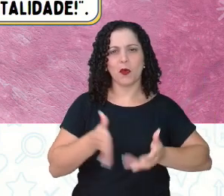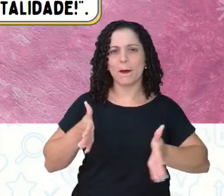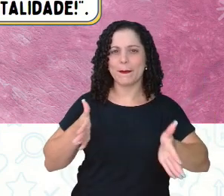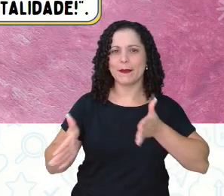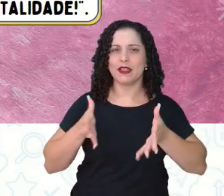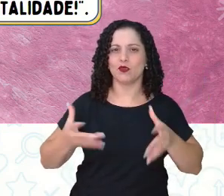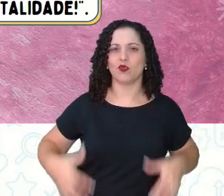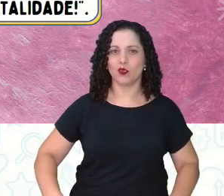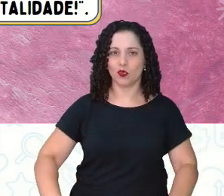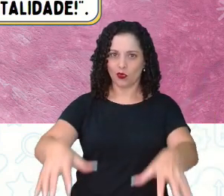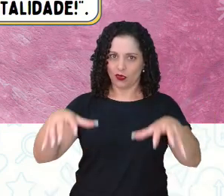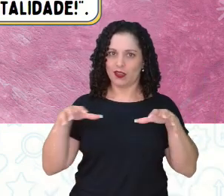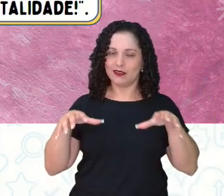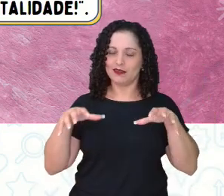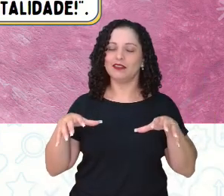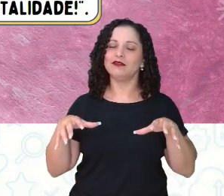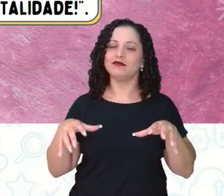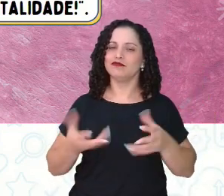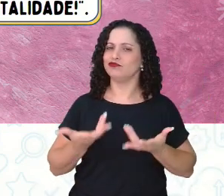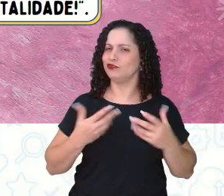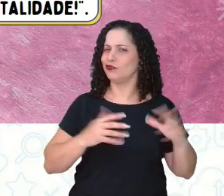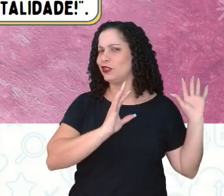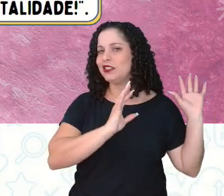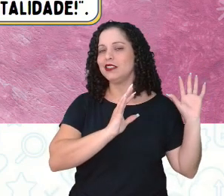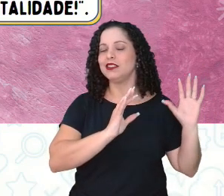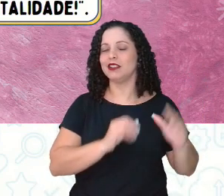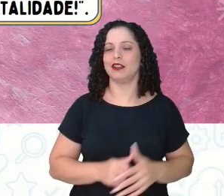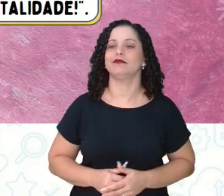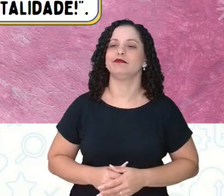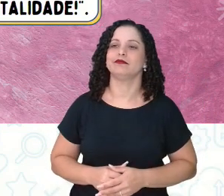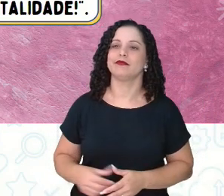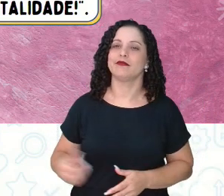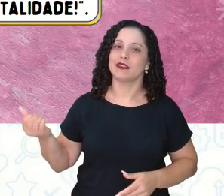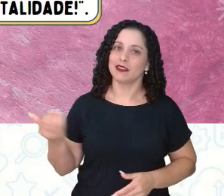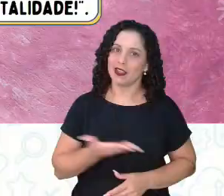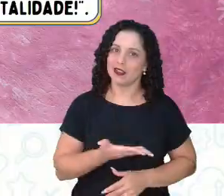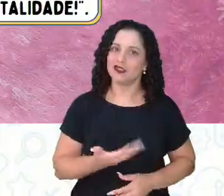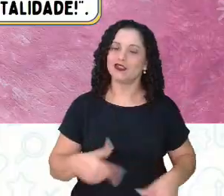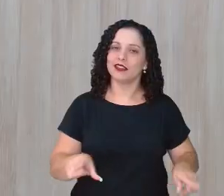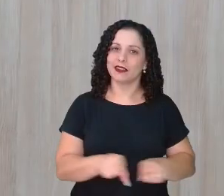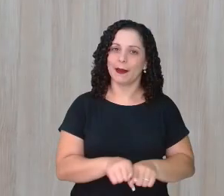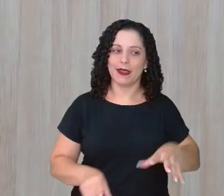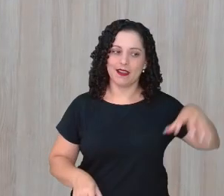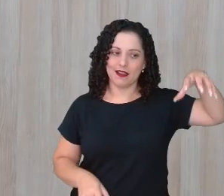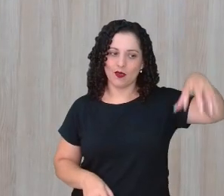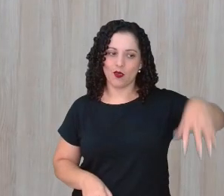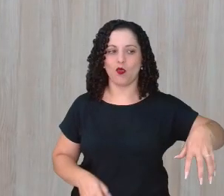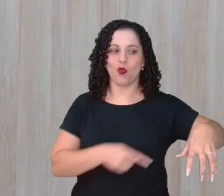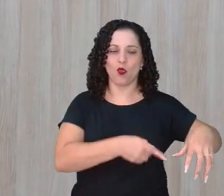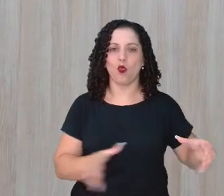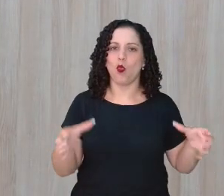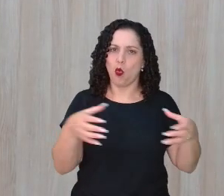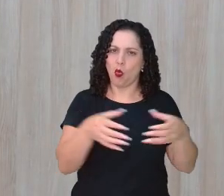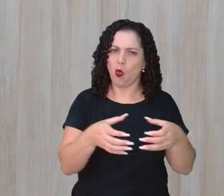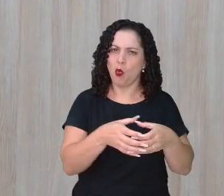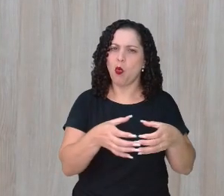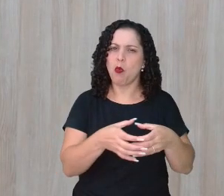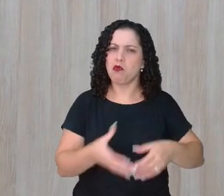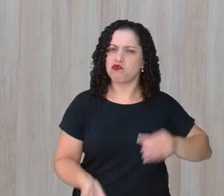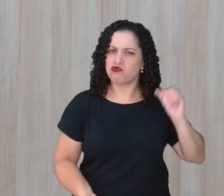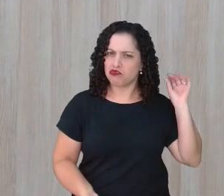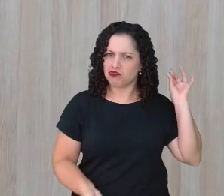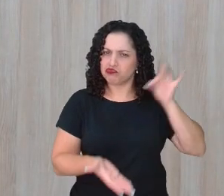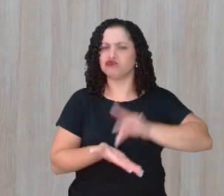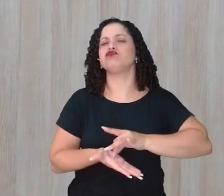que se havia vivido até o momento. Então, por isso que eles também eram considerados a ala mais radicais. E a gente vai ver que,